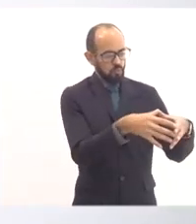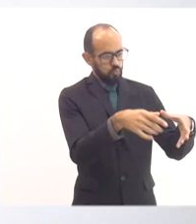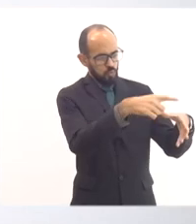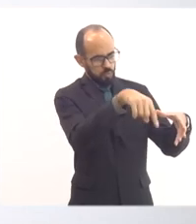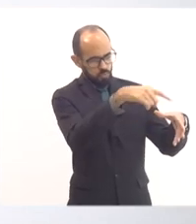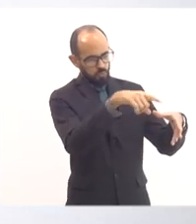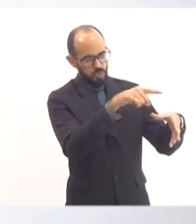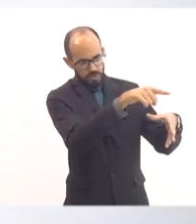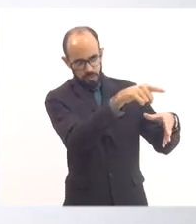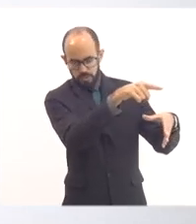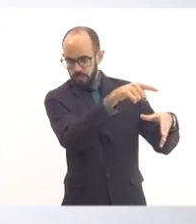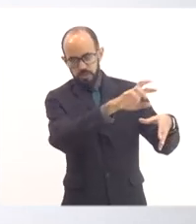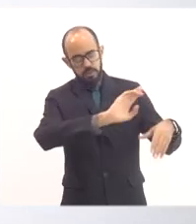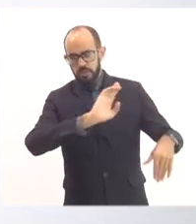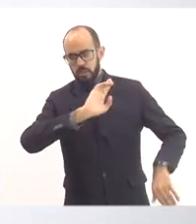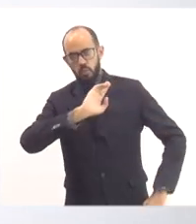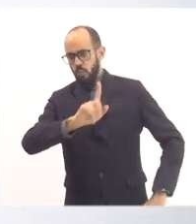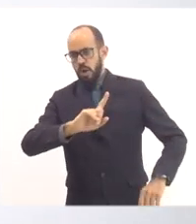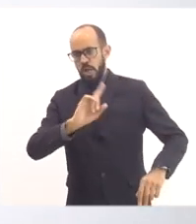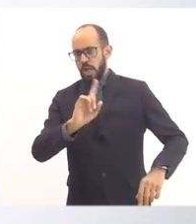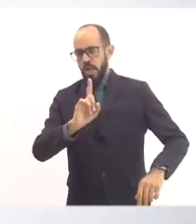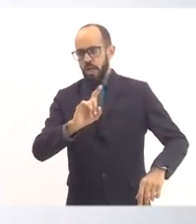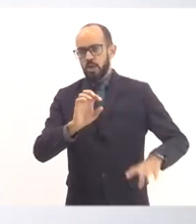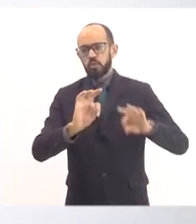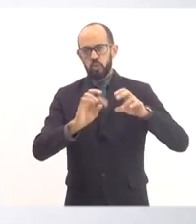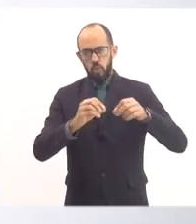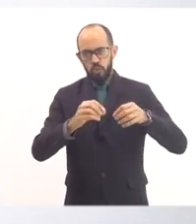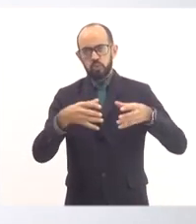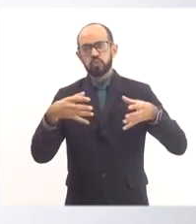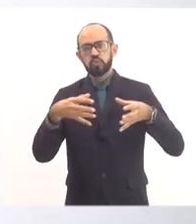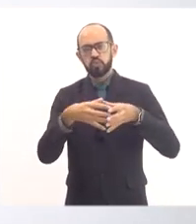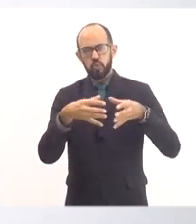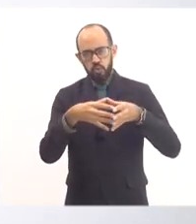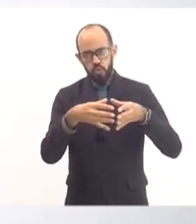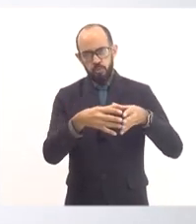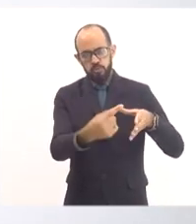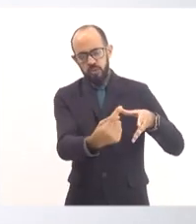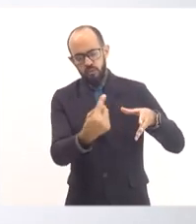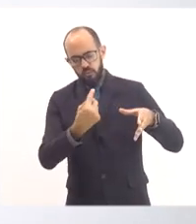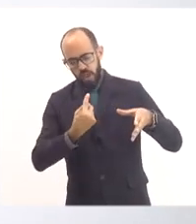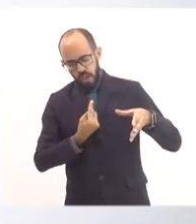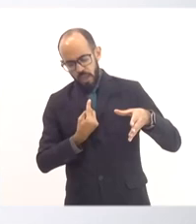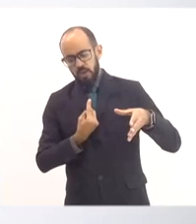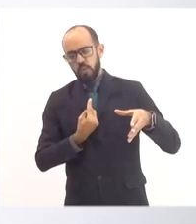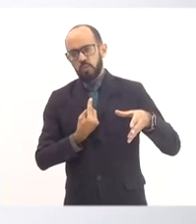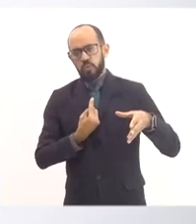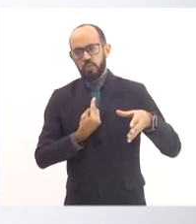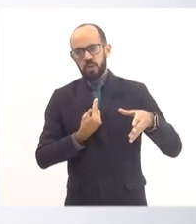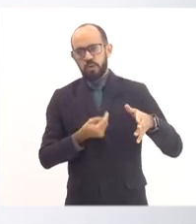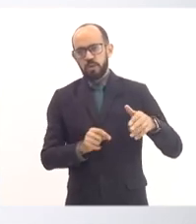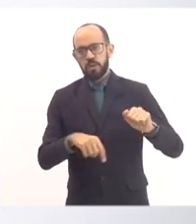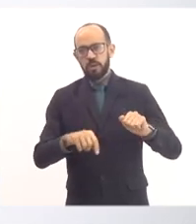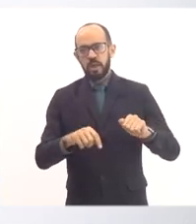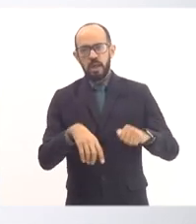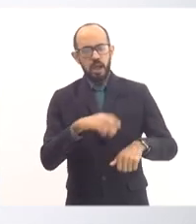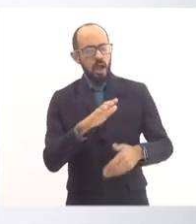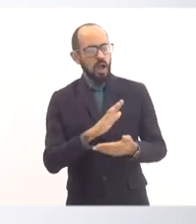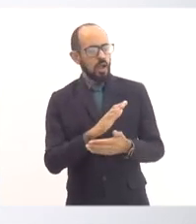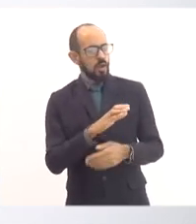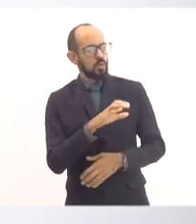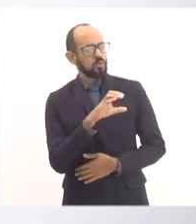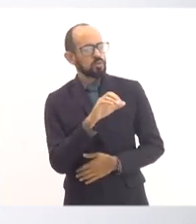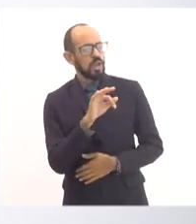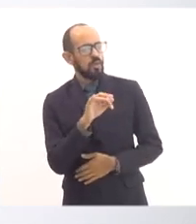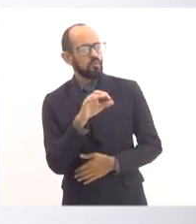necessidade, todas as comissões que foram procurar, que eu já reconheci de frente aqui, já reconheci alguns, o menino do CFO, os militares